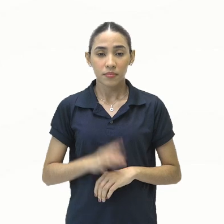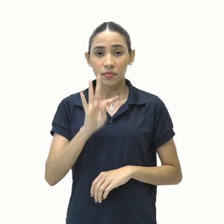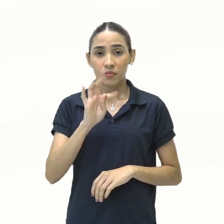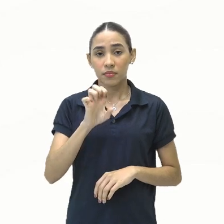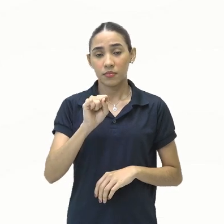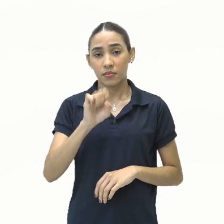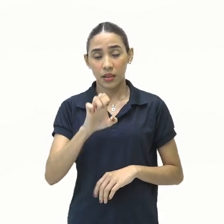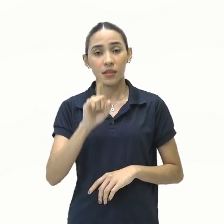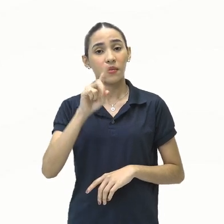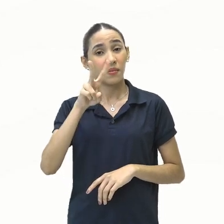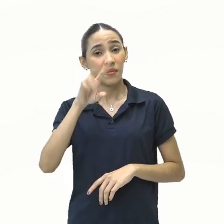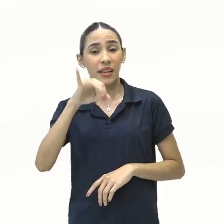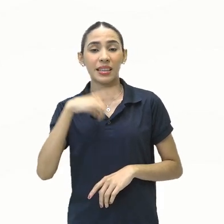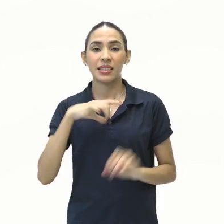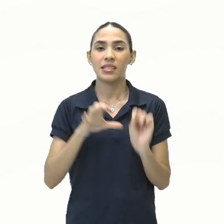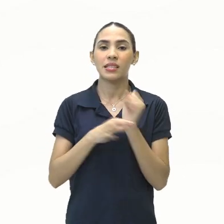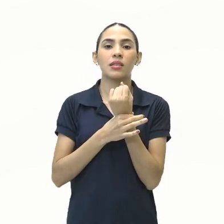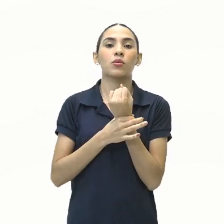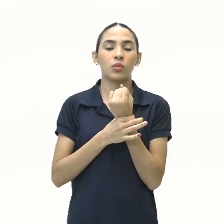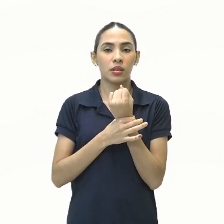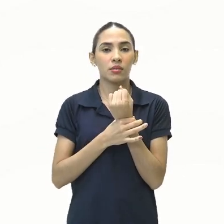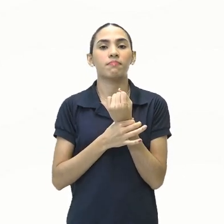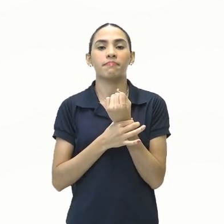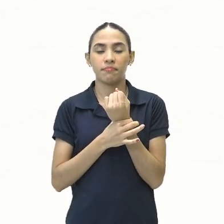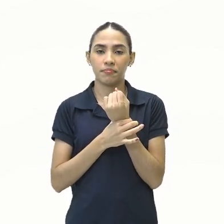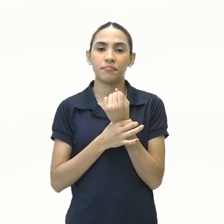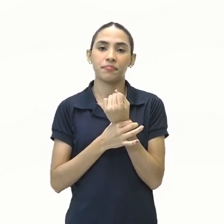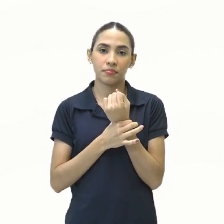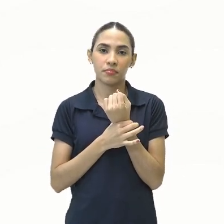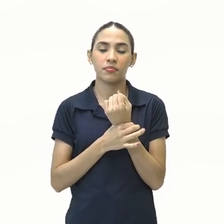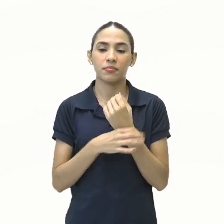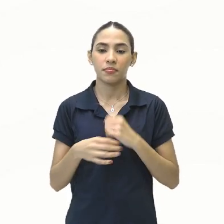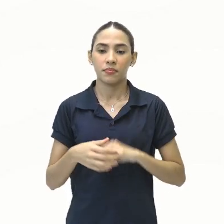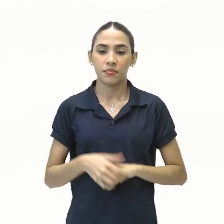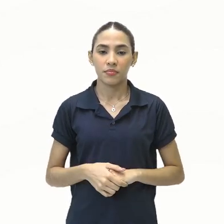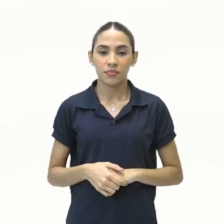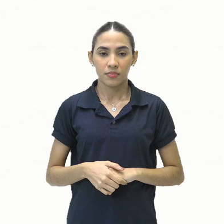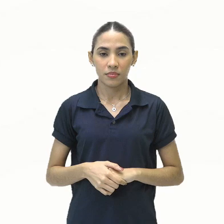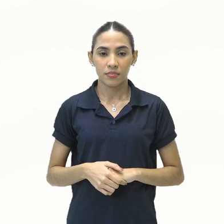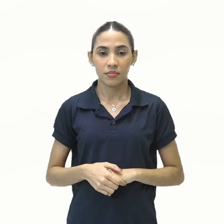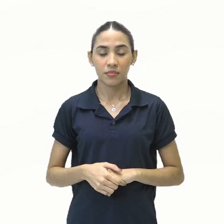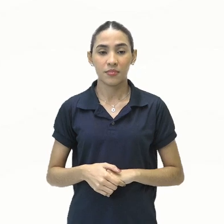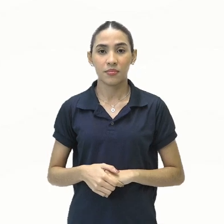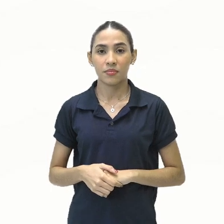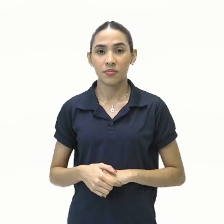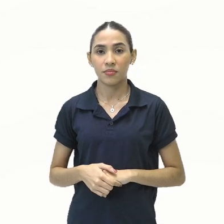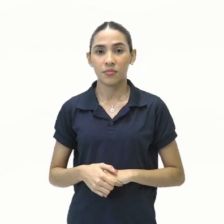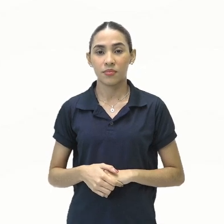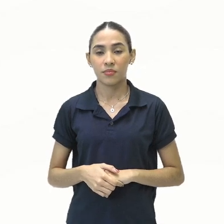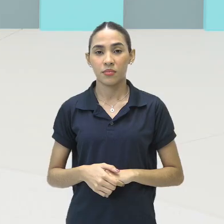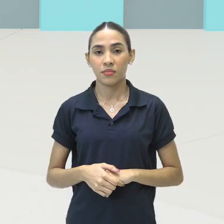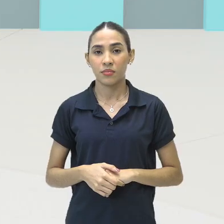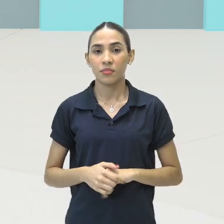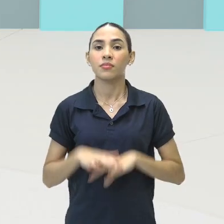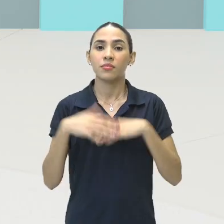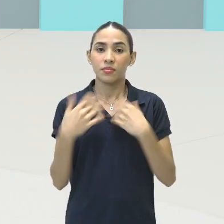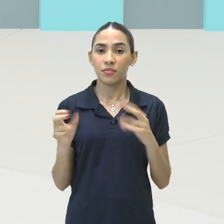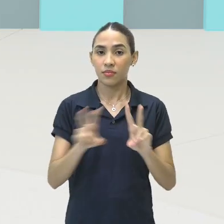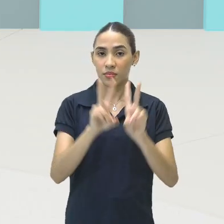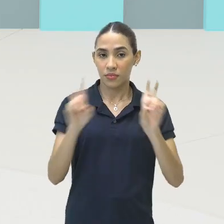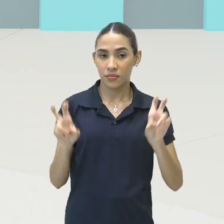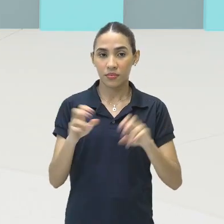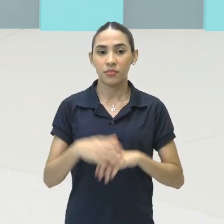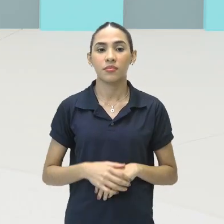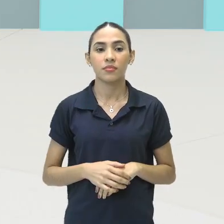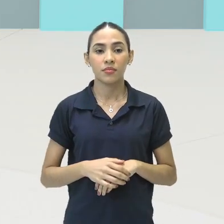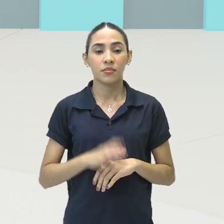ser defendida, ela vai ser sustentada a partir disso, certo? Então, olha só, tema